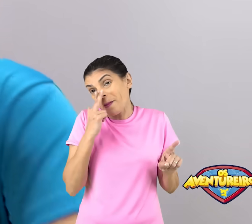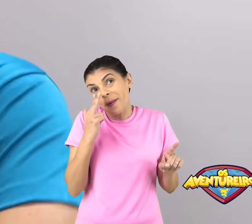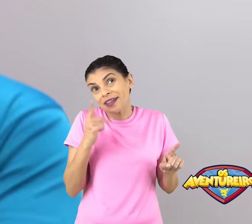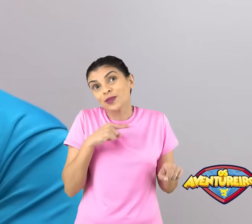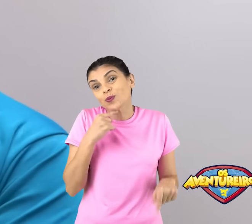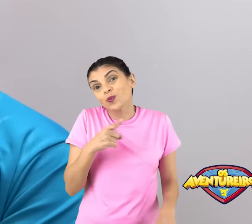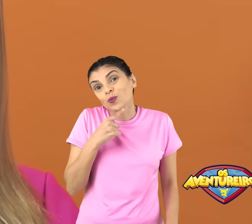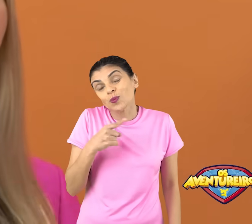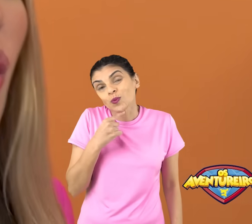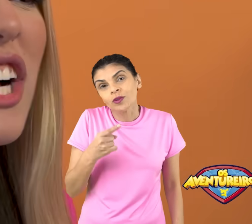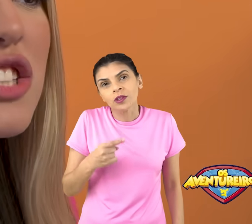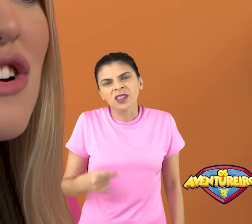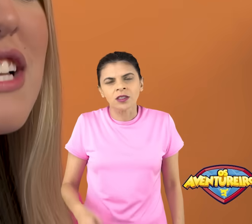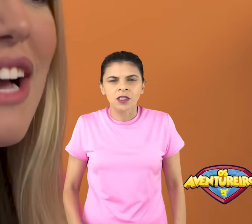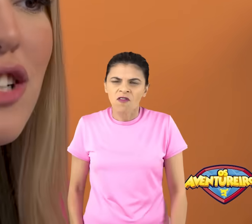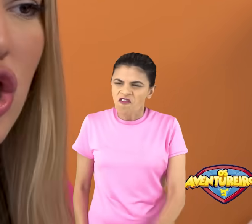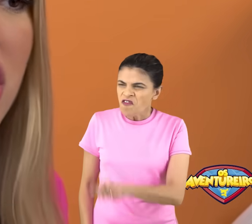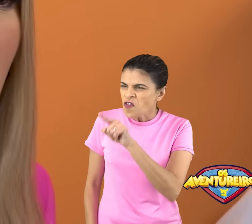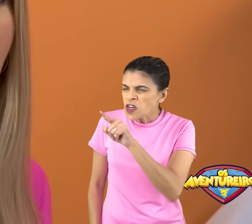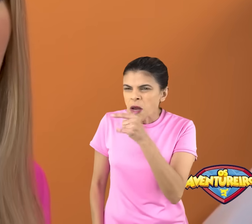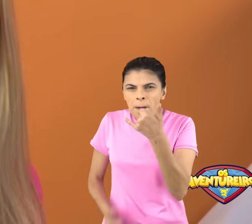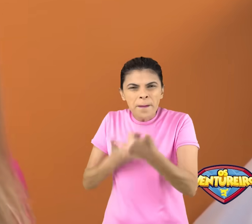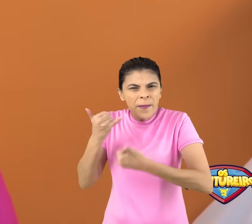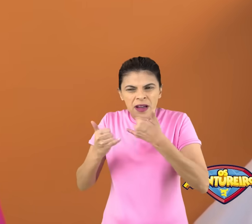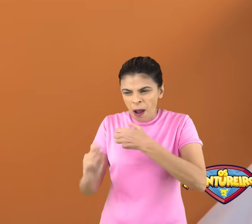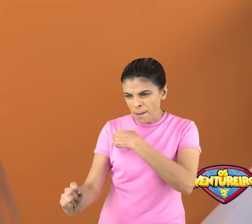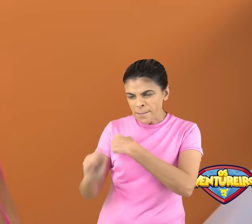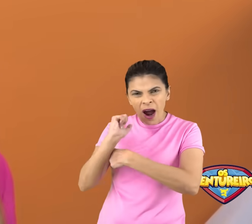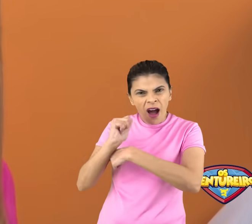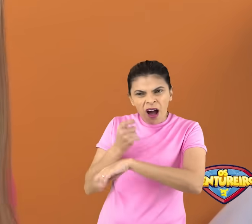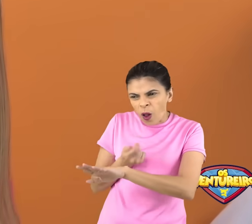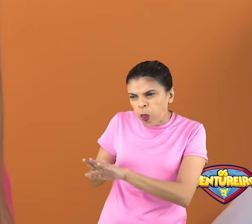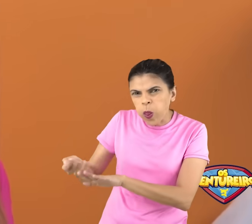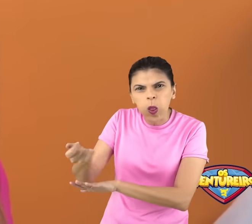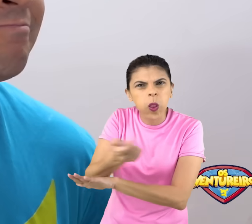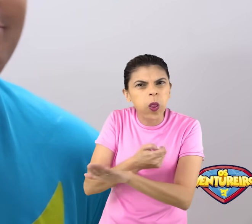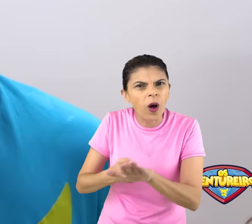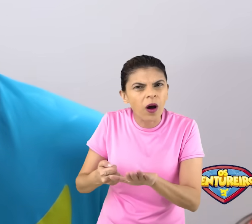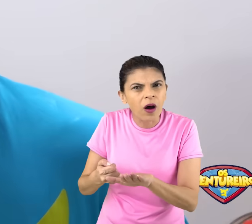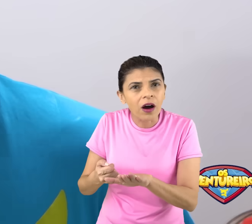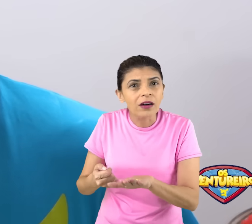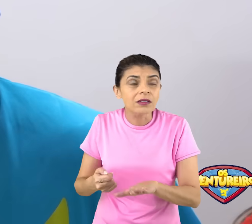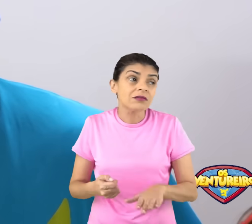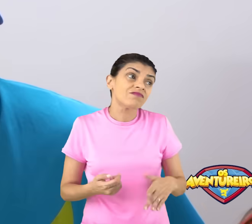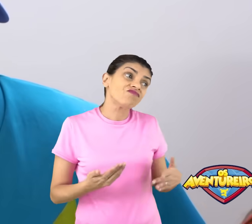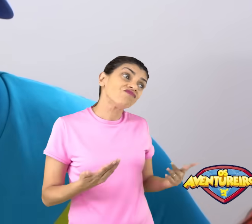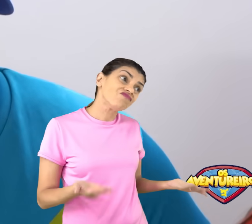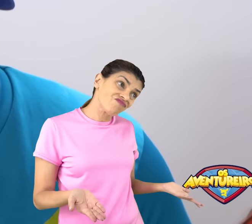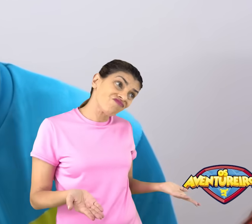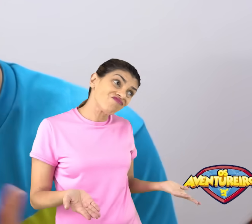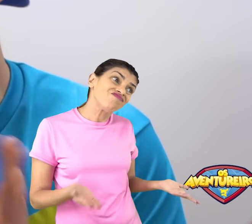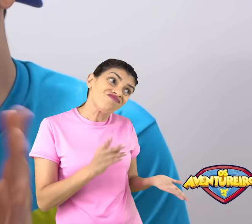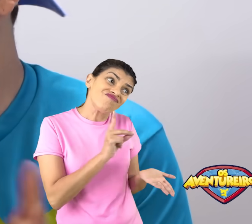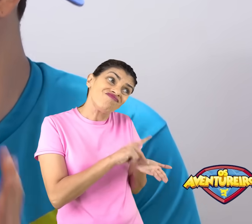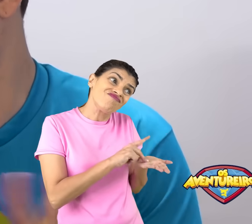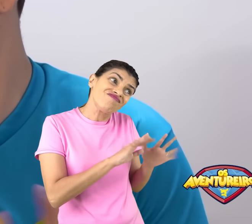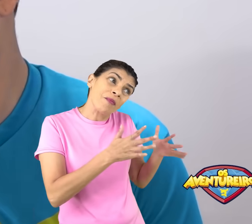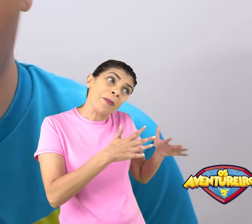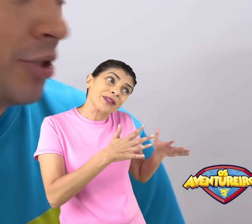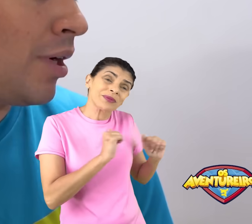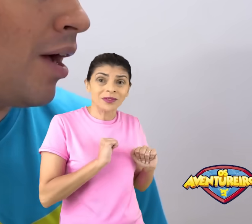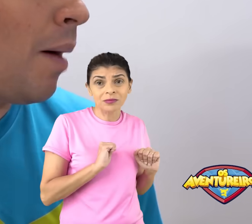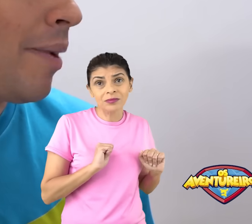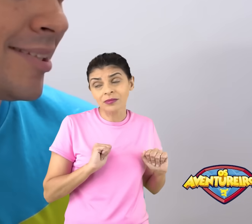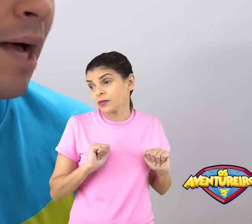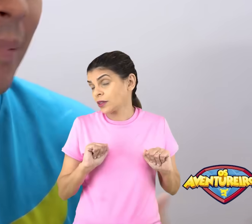visto não deu certo. Lucas, você tava troslando a gente esse tempo todo. Na verdade, mais ou